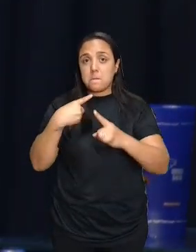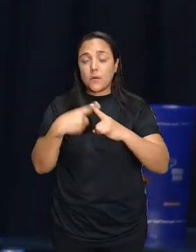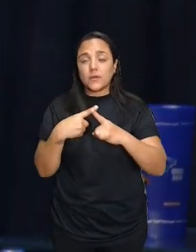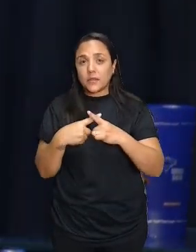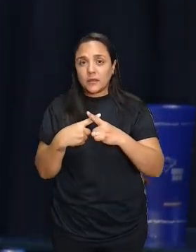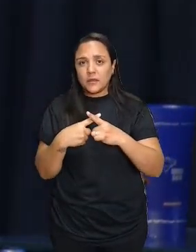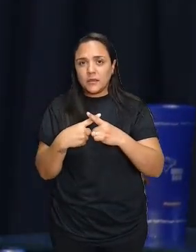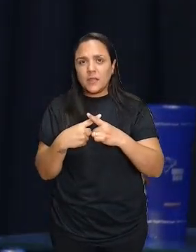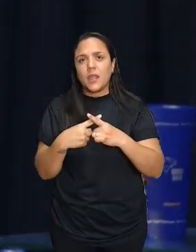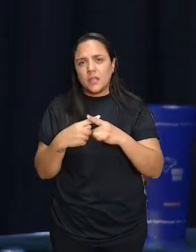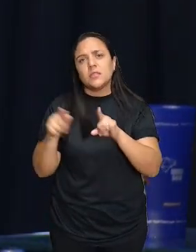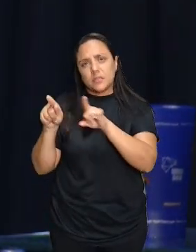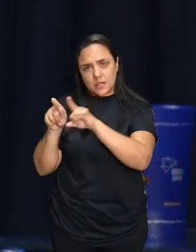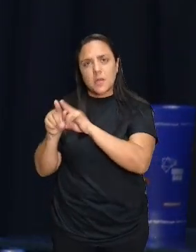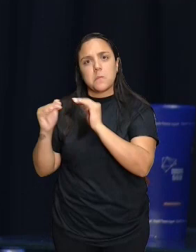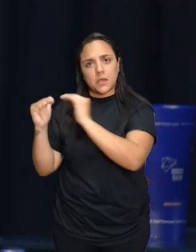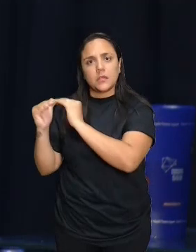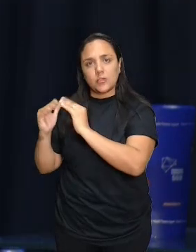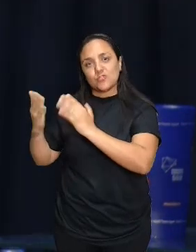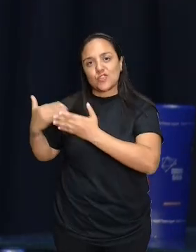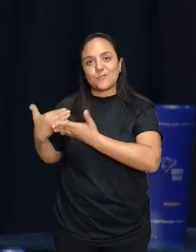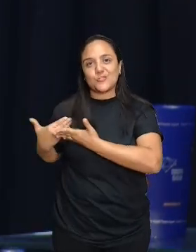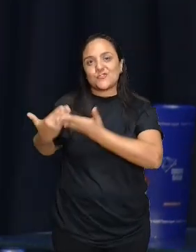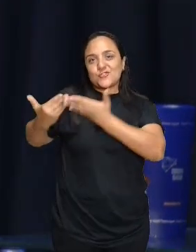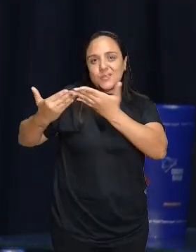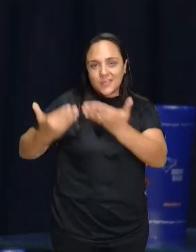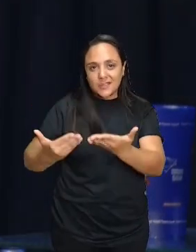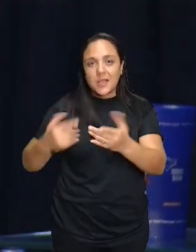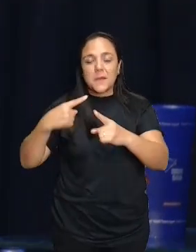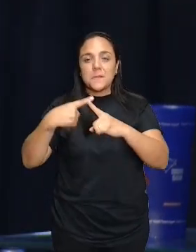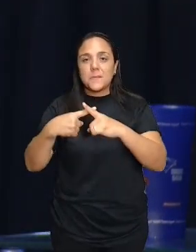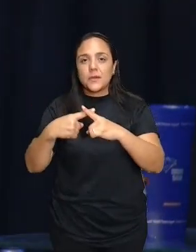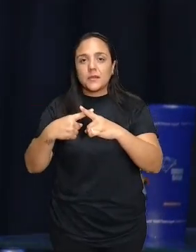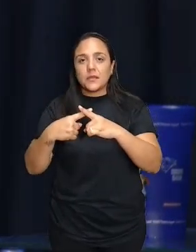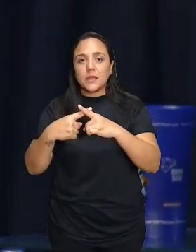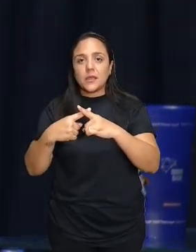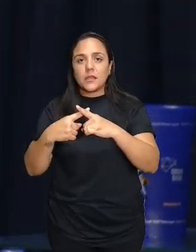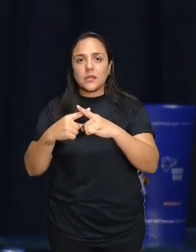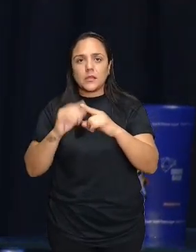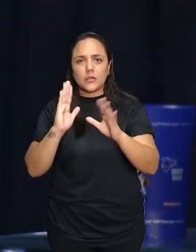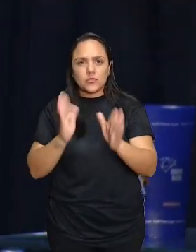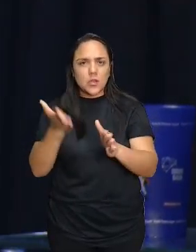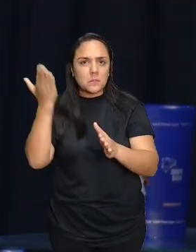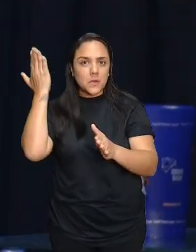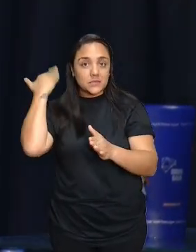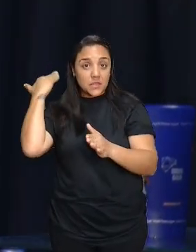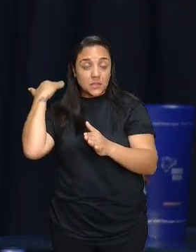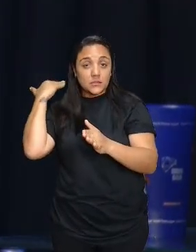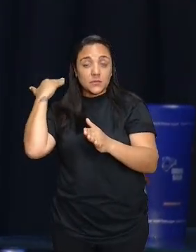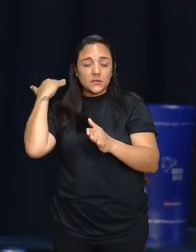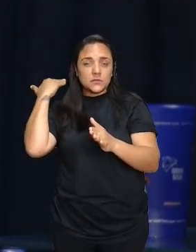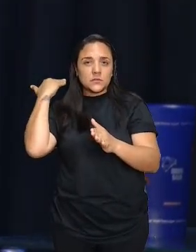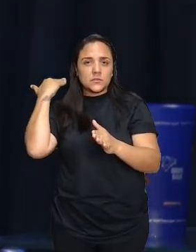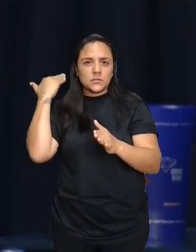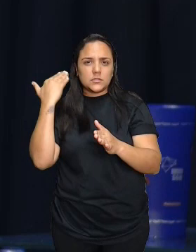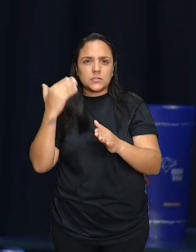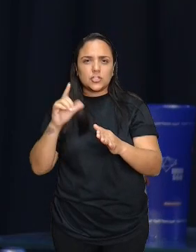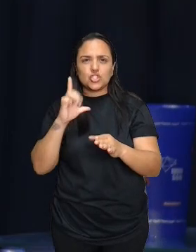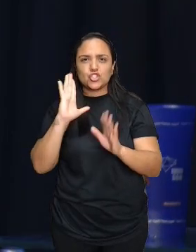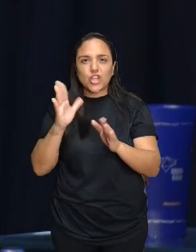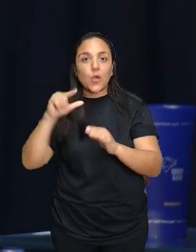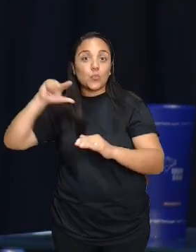também porque eu fui convidado pela Social Good Brasil, mas porque eu participei, como a Andressa falou, do Lab do Social Good Brasil